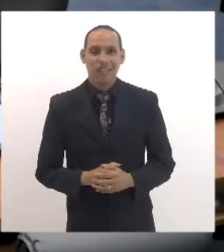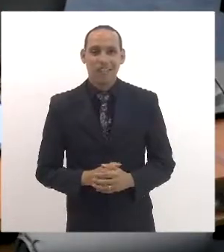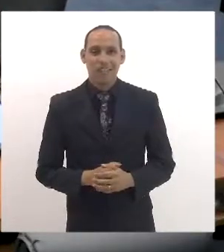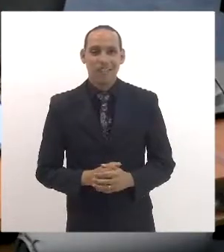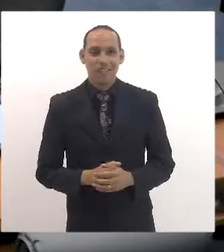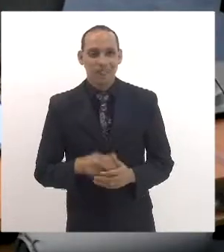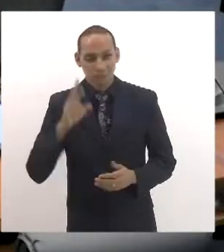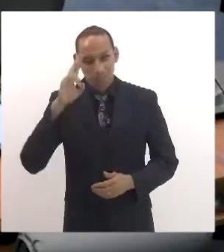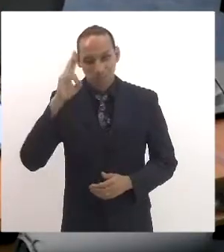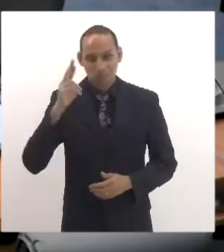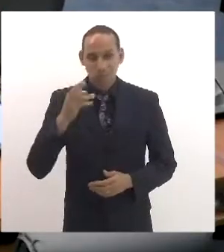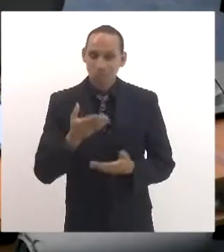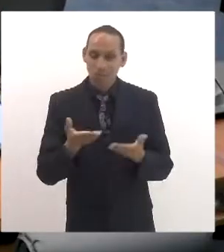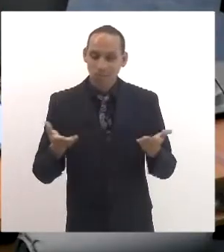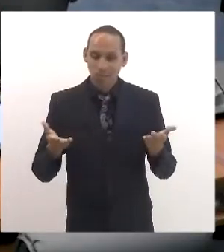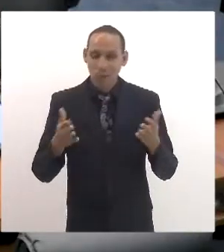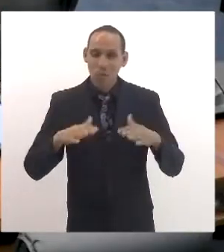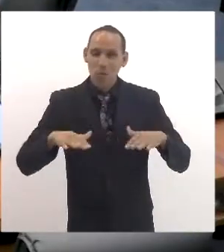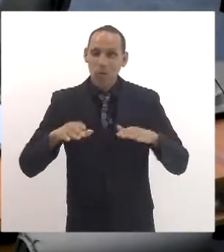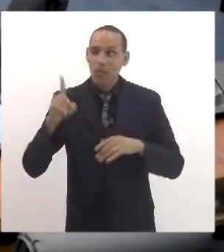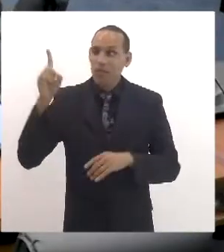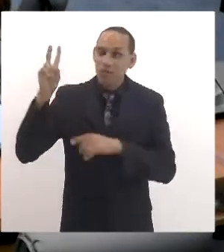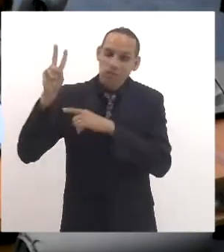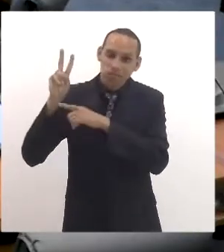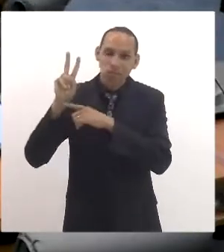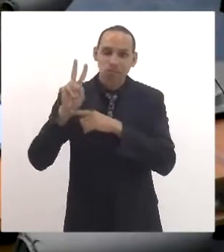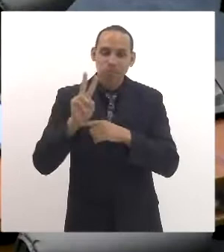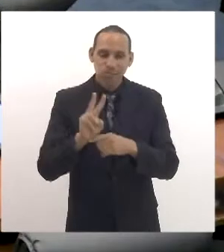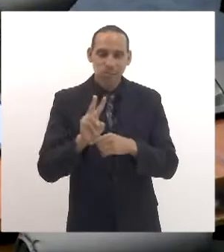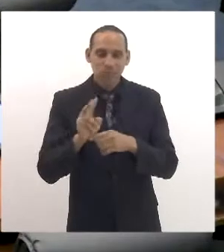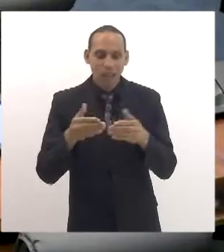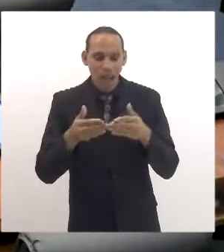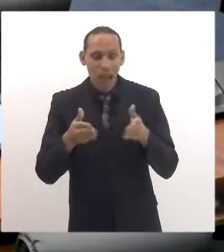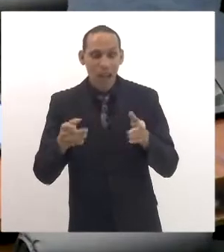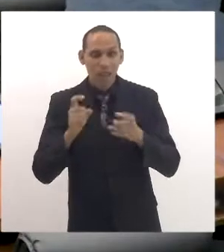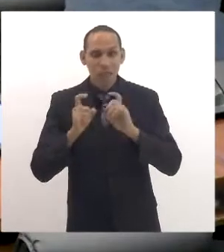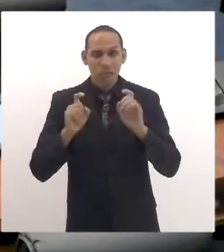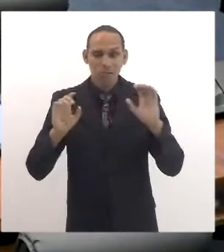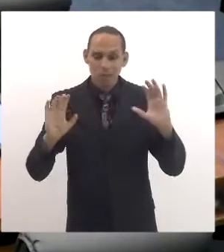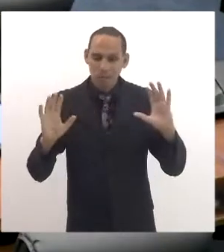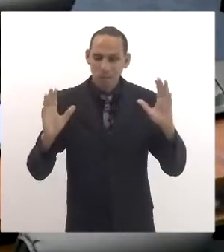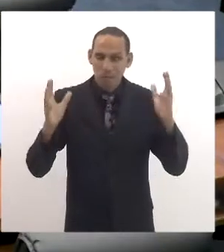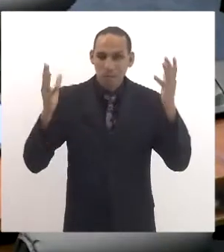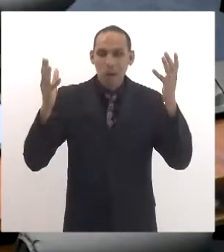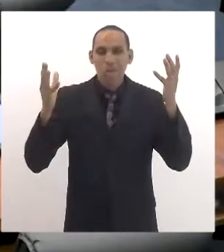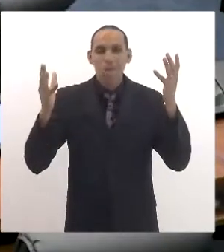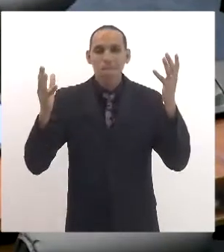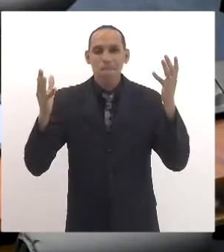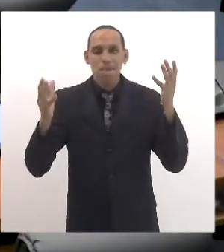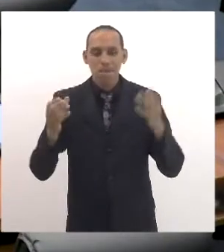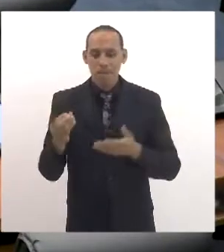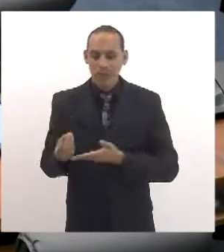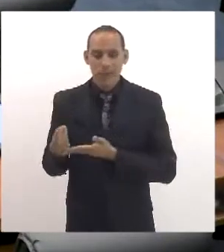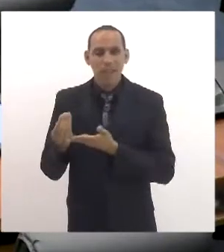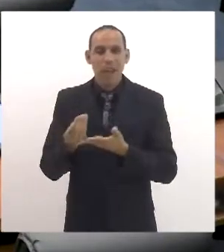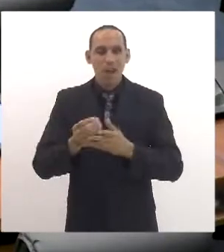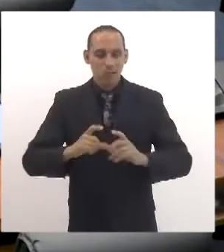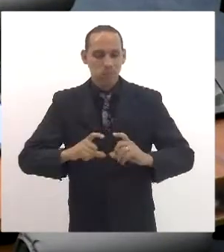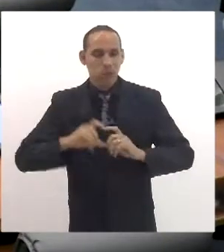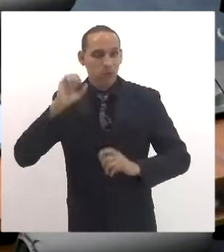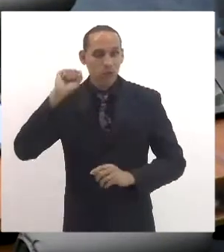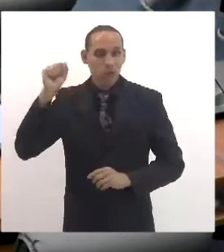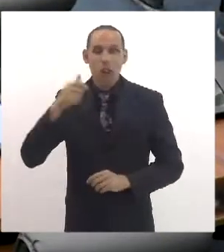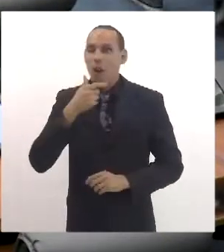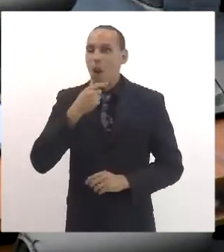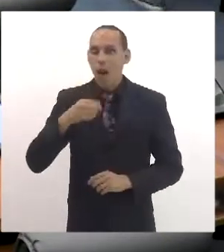Autoridades, senhoras e senhores. Sob a proteção de Deus, declaro aberta esta sessão solene de entrega de medalha Tiradentes ao senhor